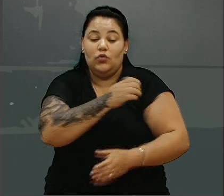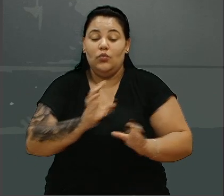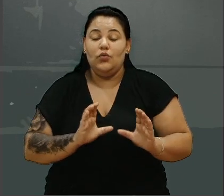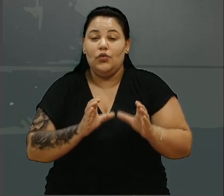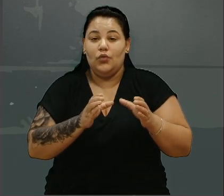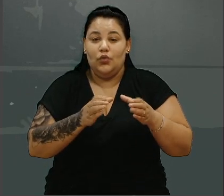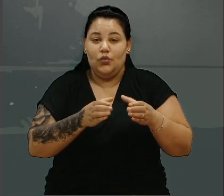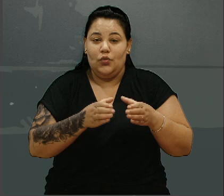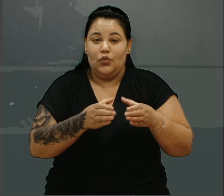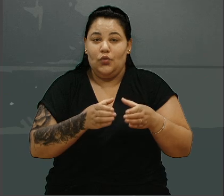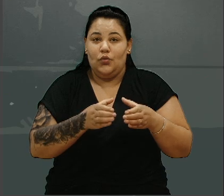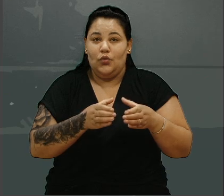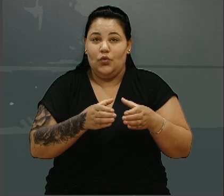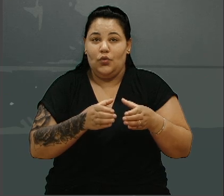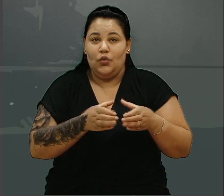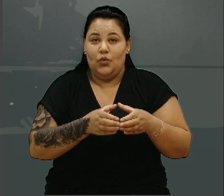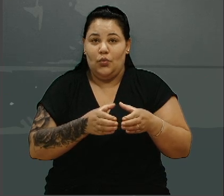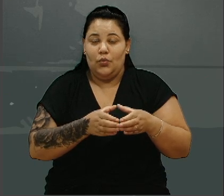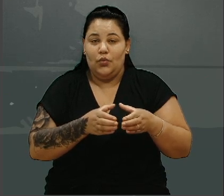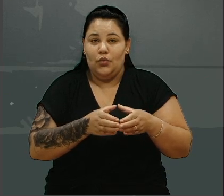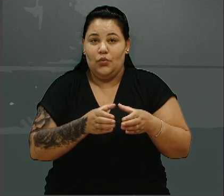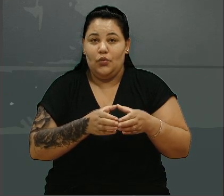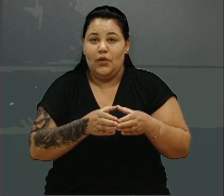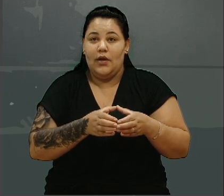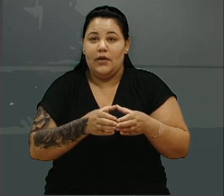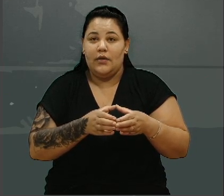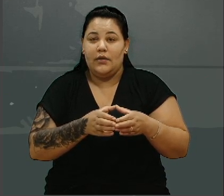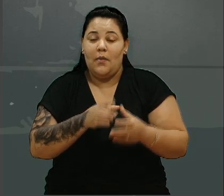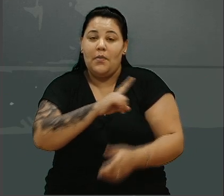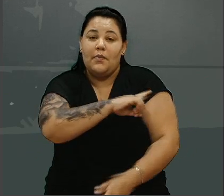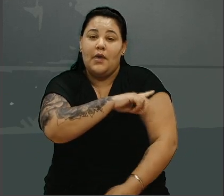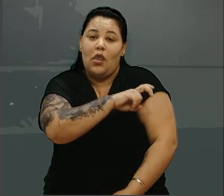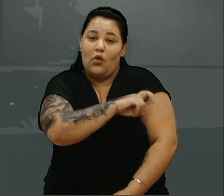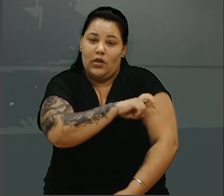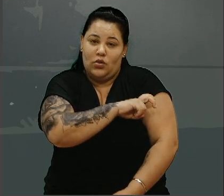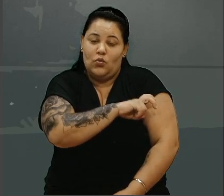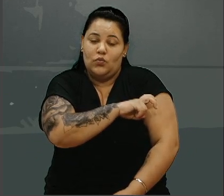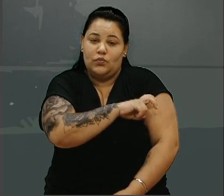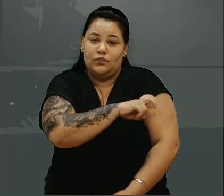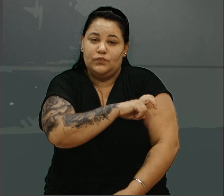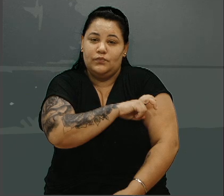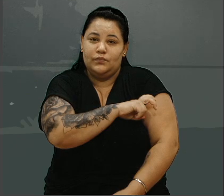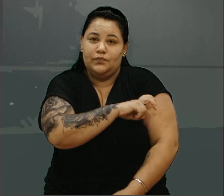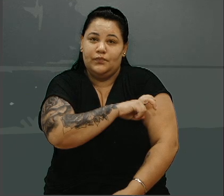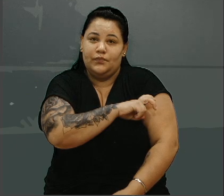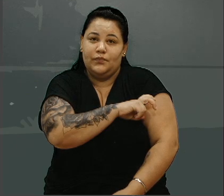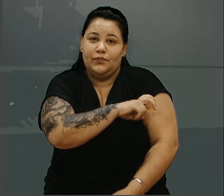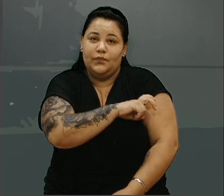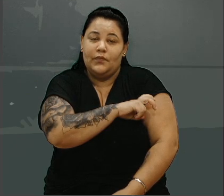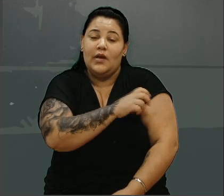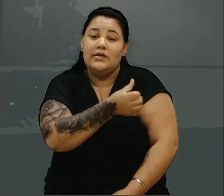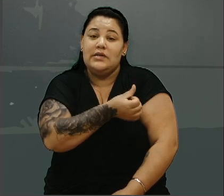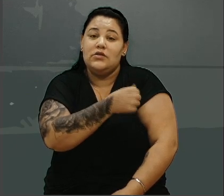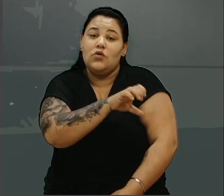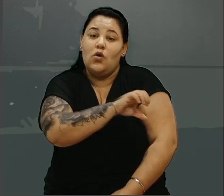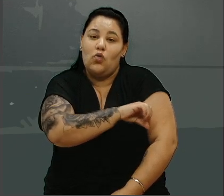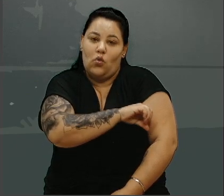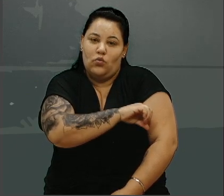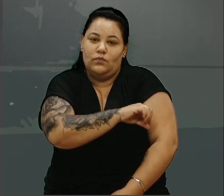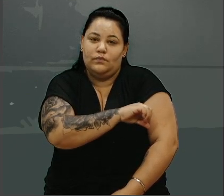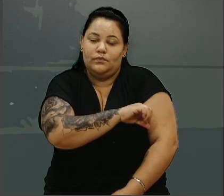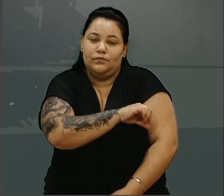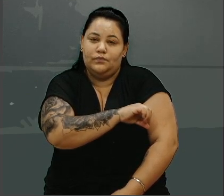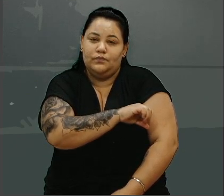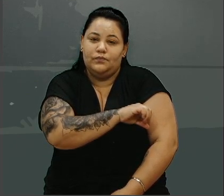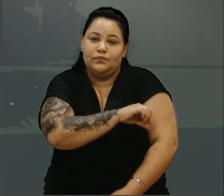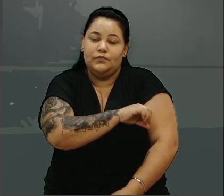ensino fundamental. 1º ao 5º ano, 6º ao 9º ano. Número de estudantes por turma,